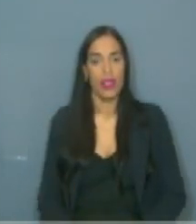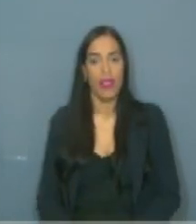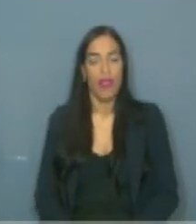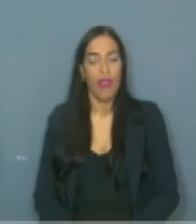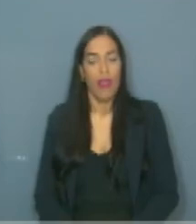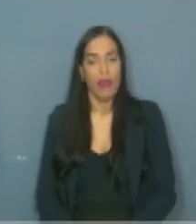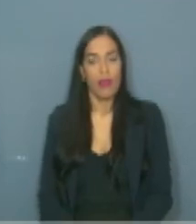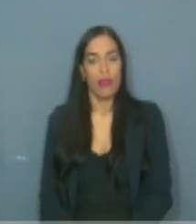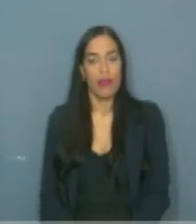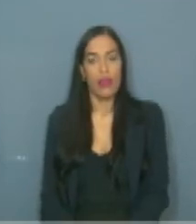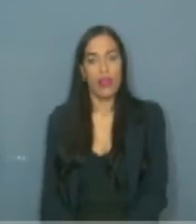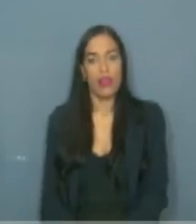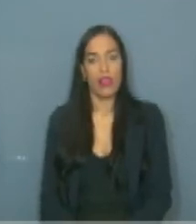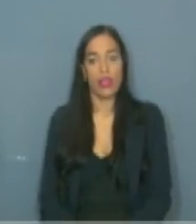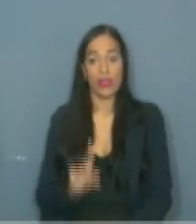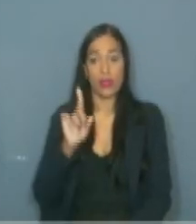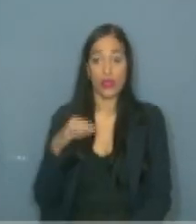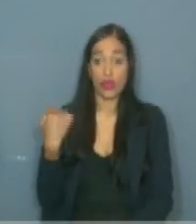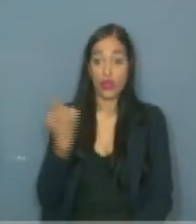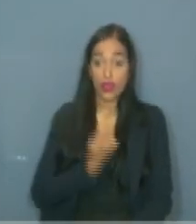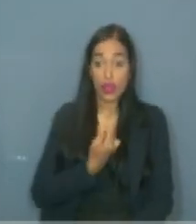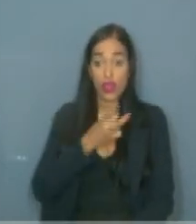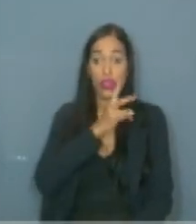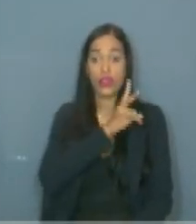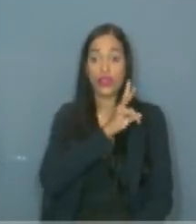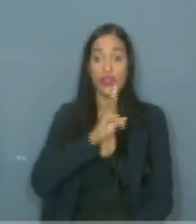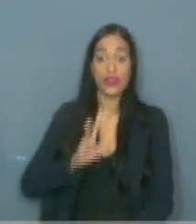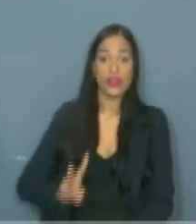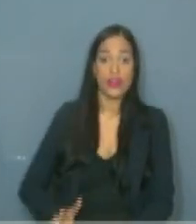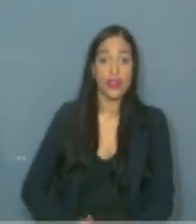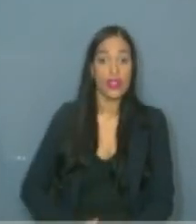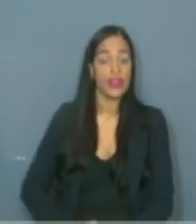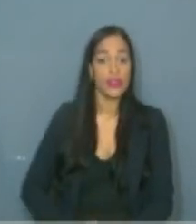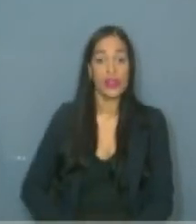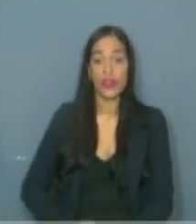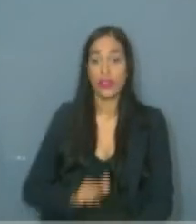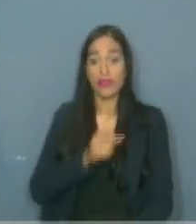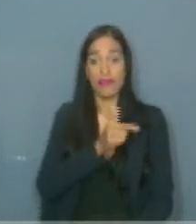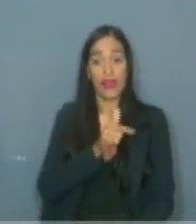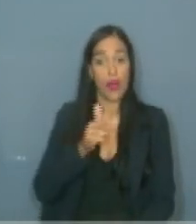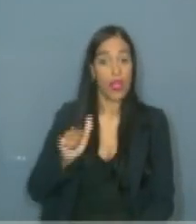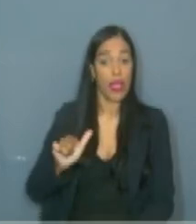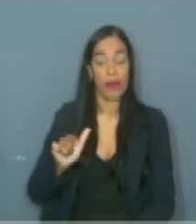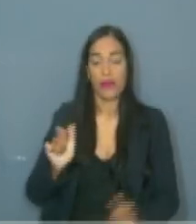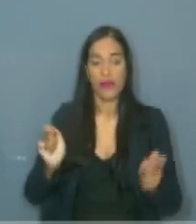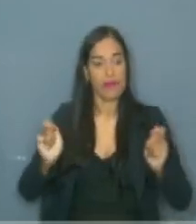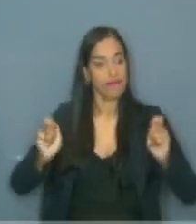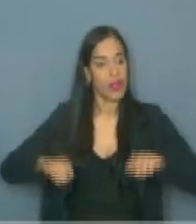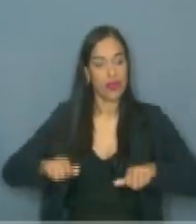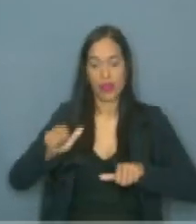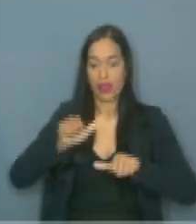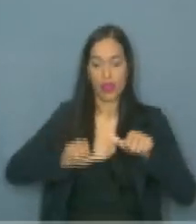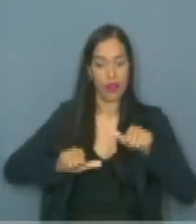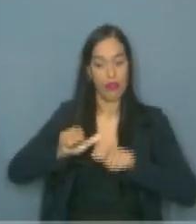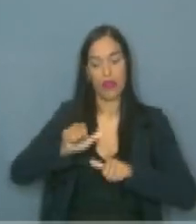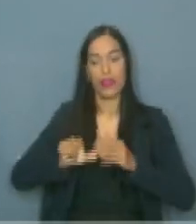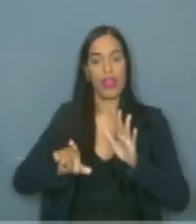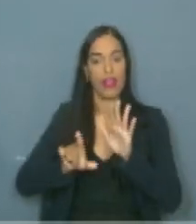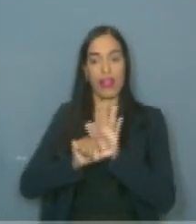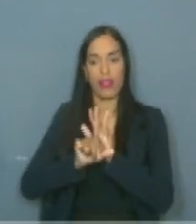Ao mesmo tempo em que nós, vereadores e vereadoras, praticamente não temos possibilidade de modificar a lei